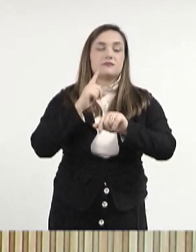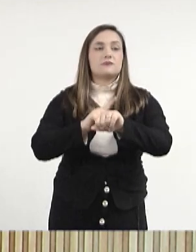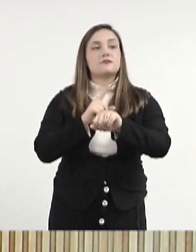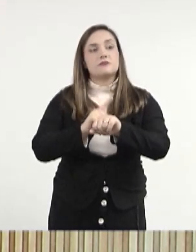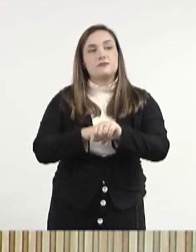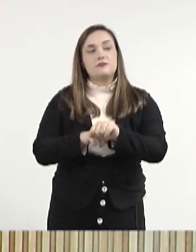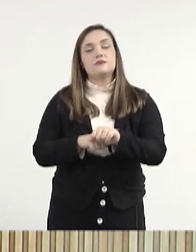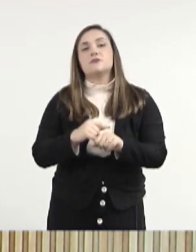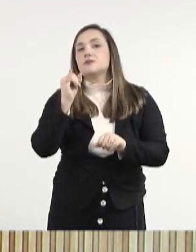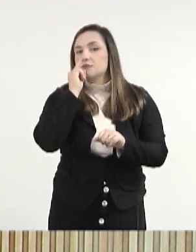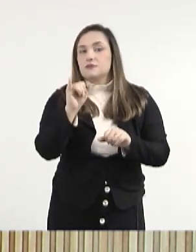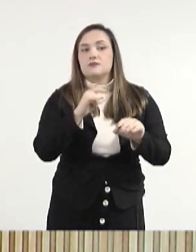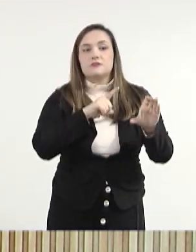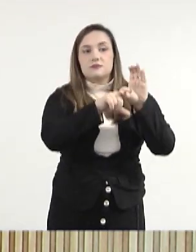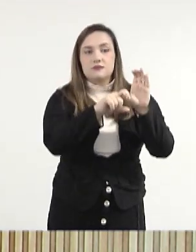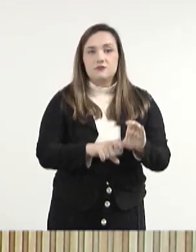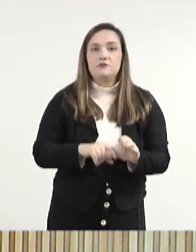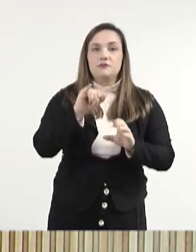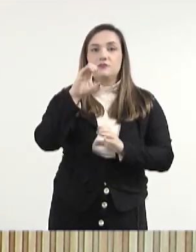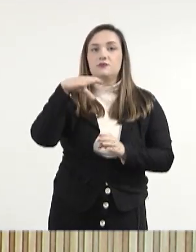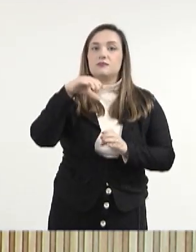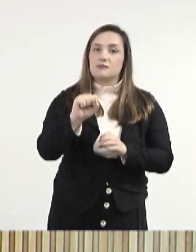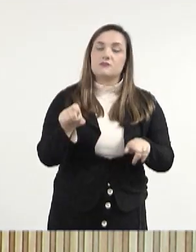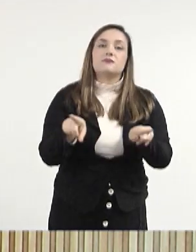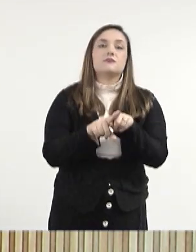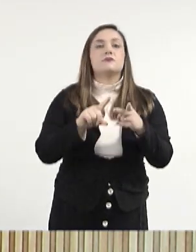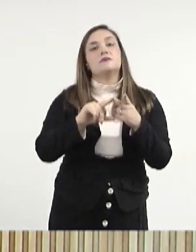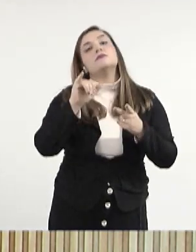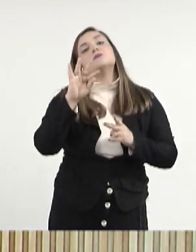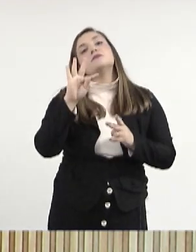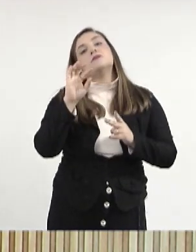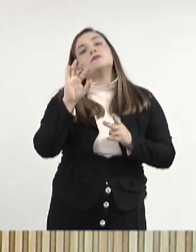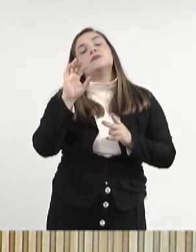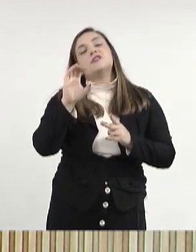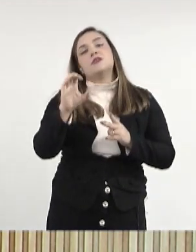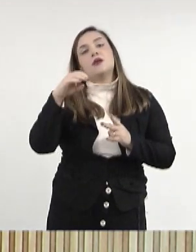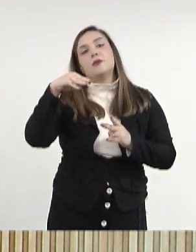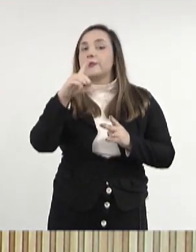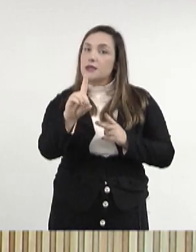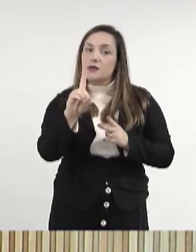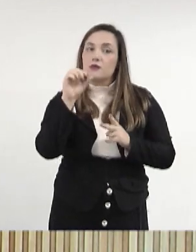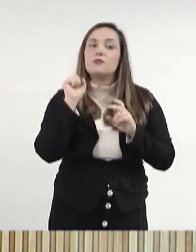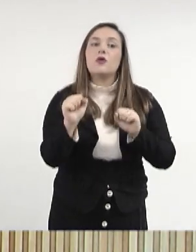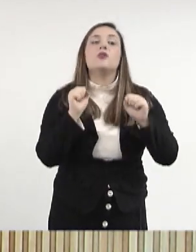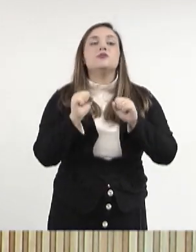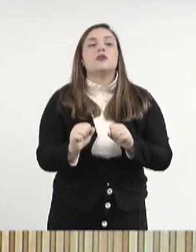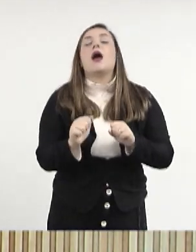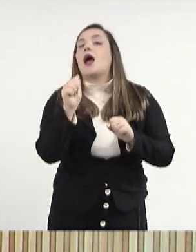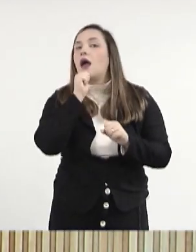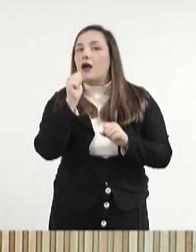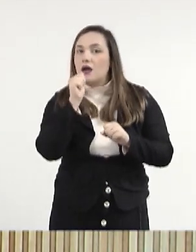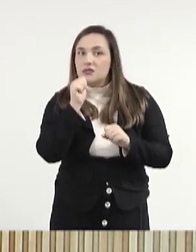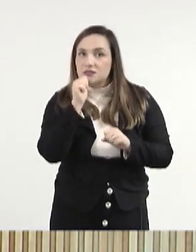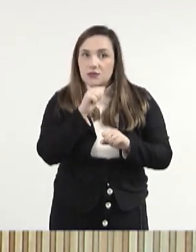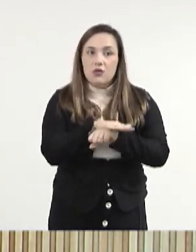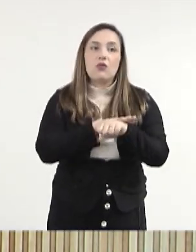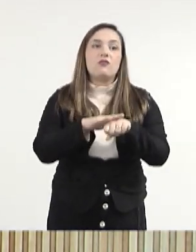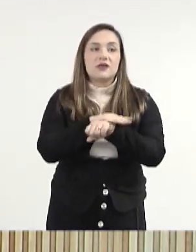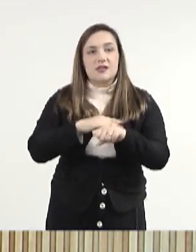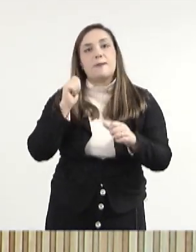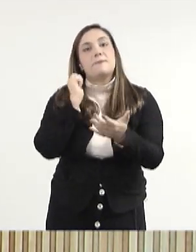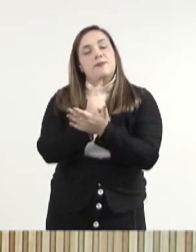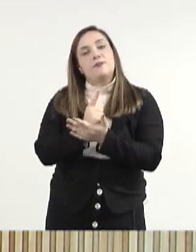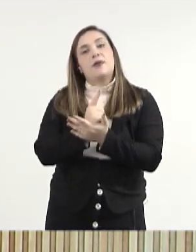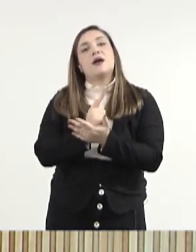adesão. Dívidas de ICMS e TCMD geradas até 31 de dezembro do ano passado, vai poder continuar renegociando até o dia 13 de